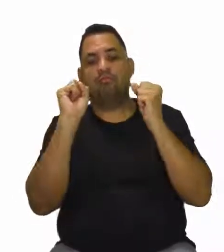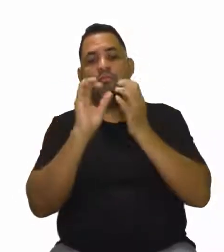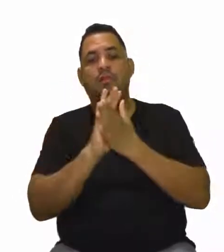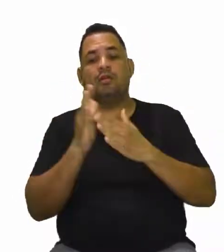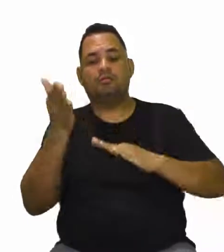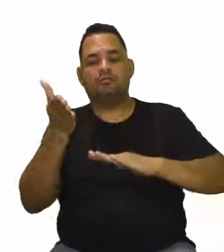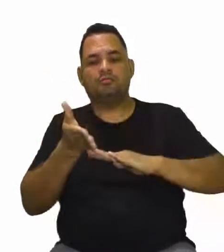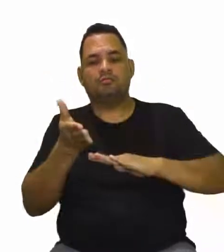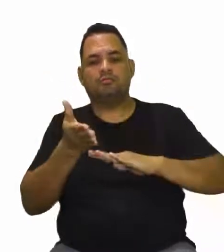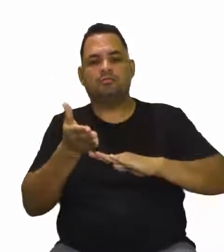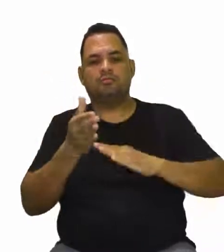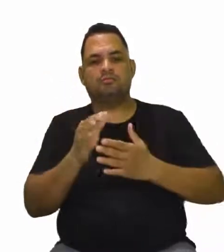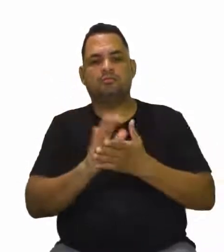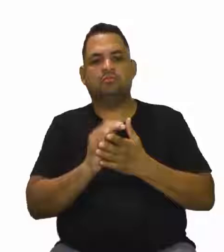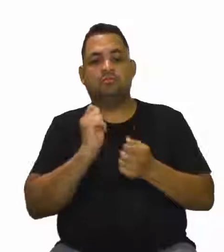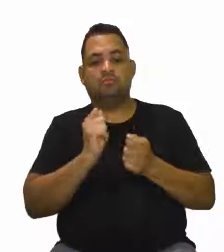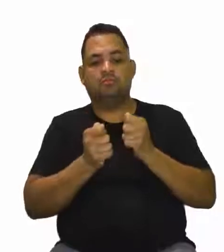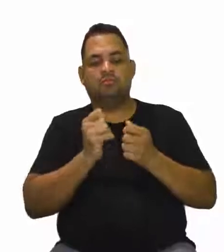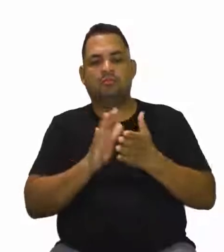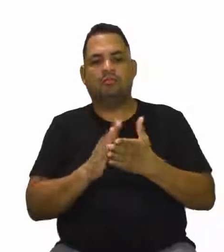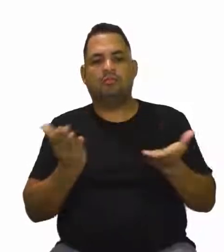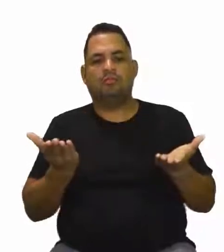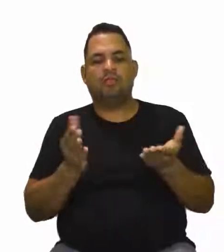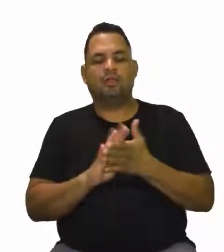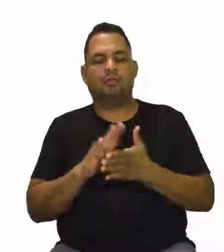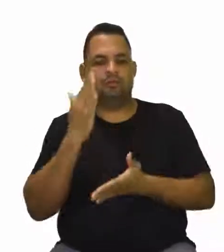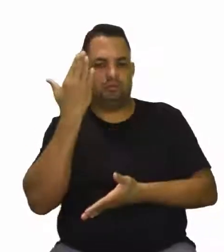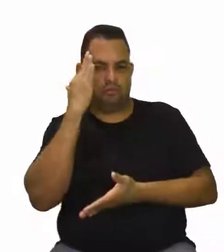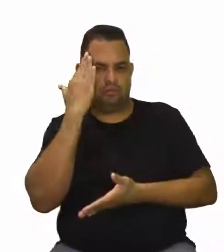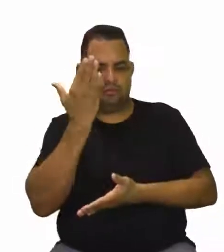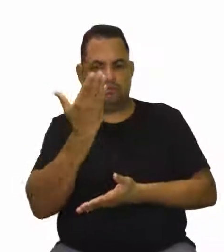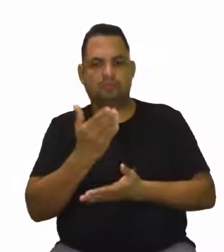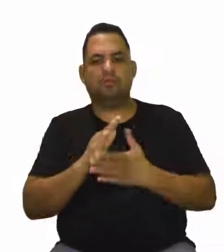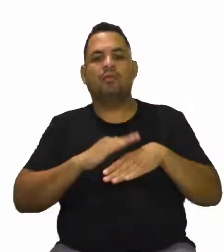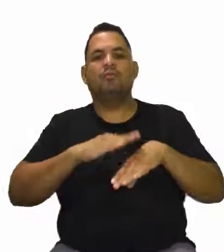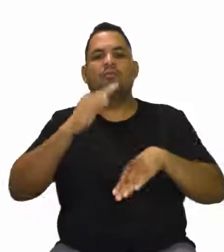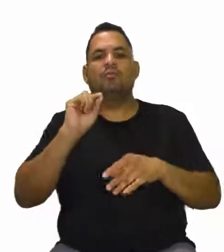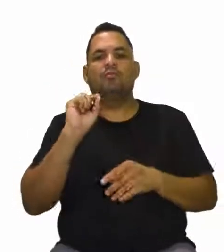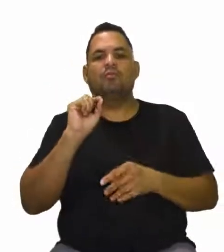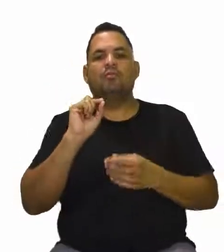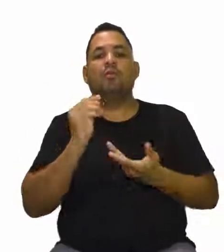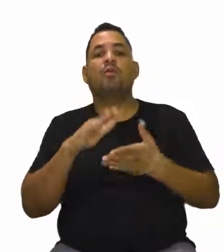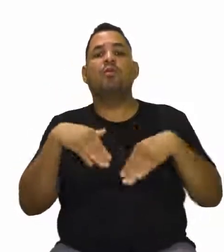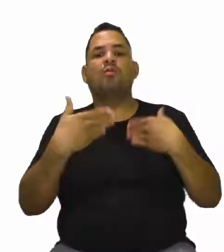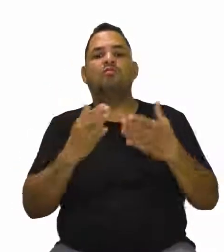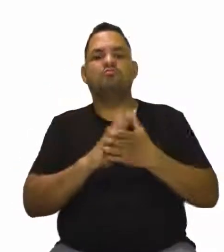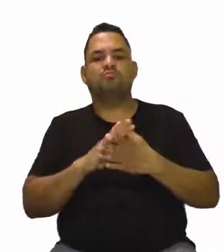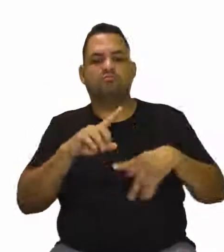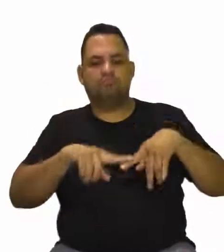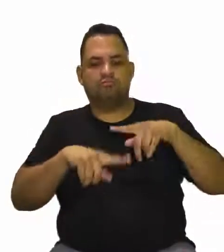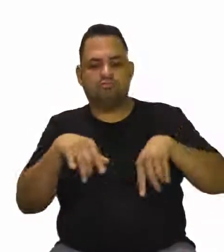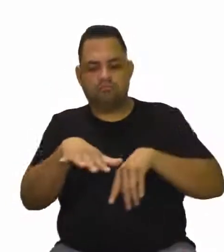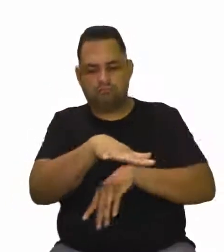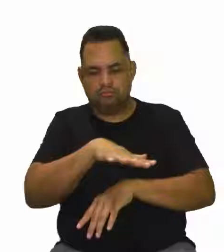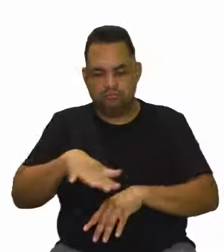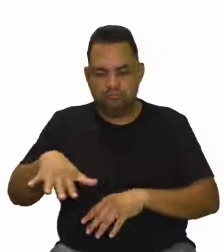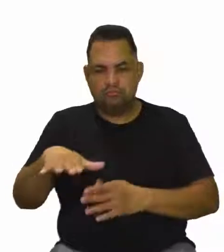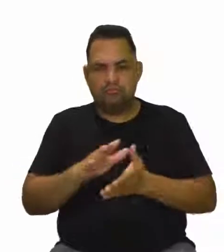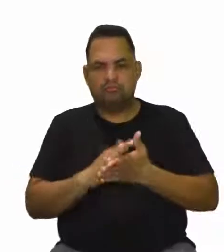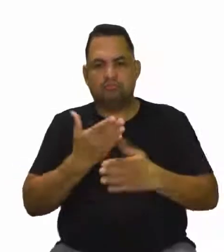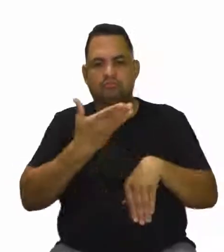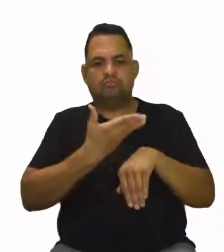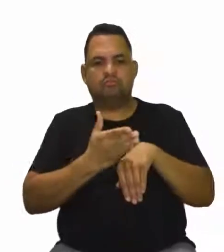na contemporaneidade. Então aqui a gente vai entender um pouquinho mais, de quais são esses equipamentos, esses espaços